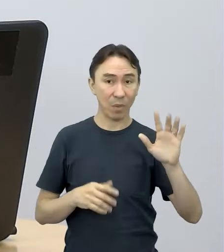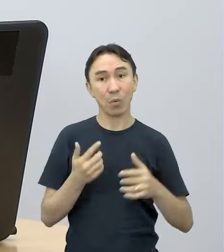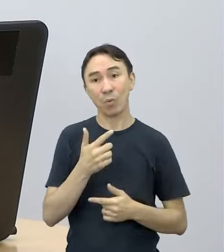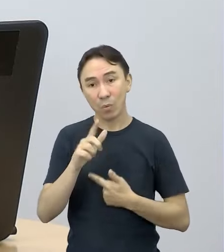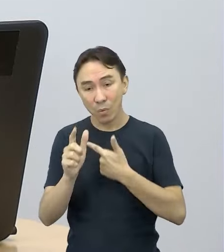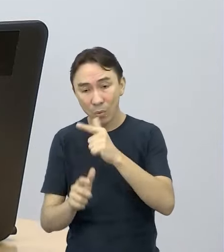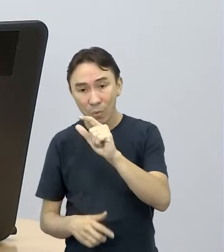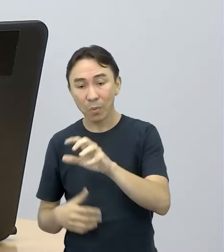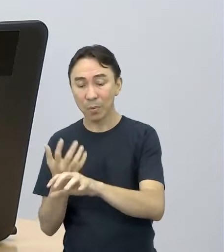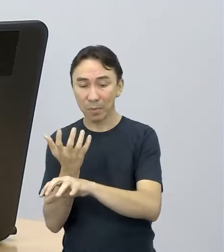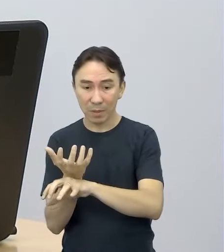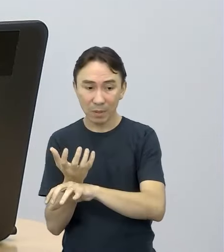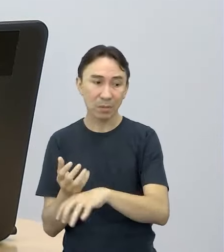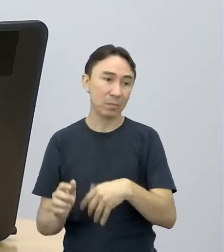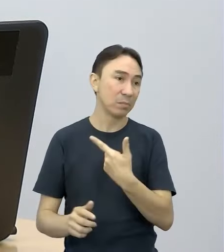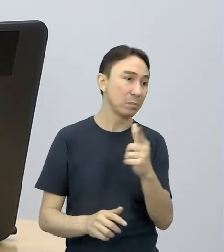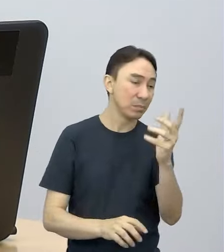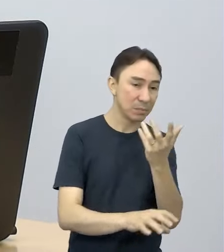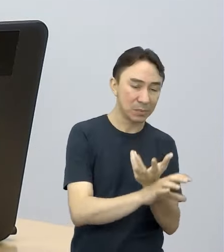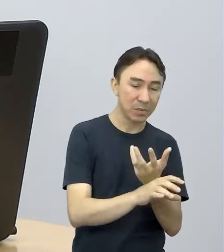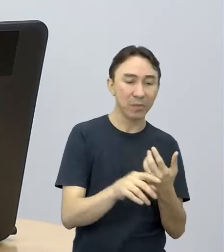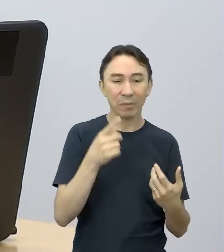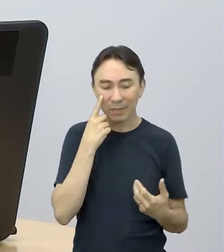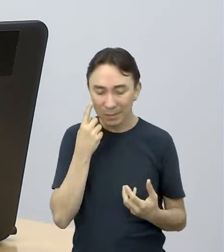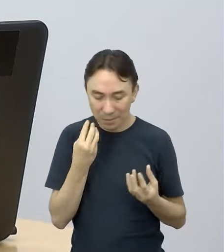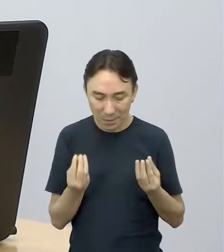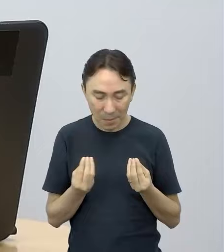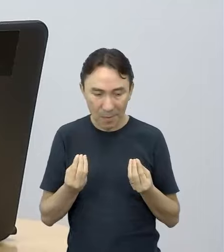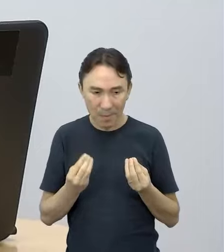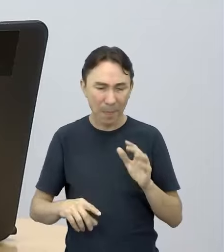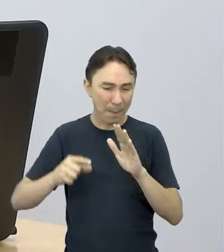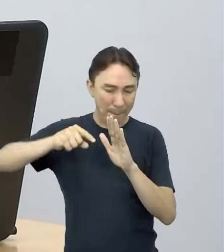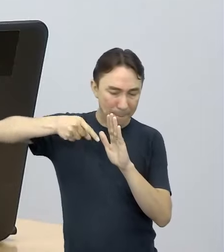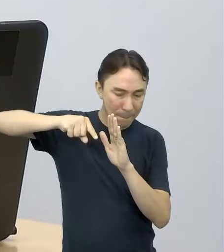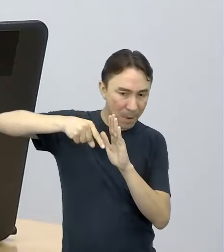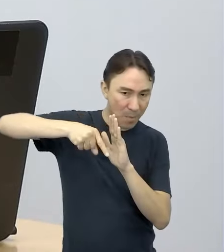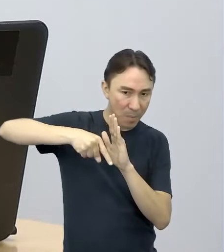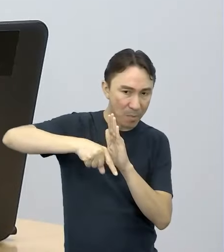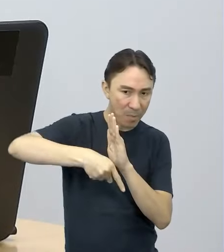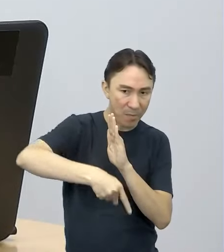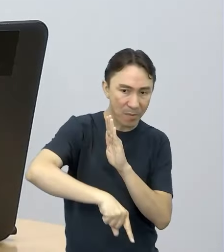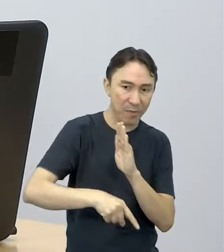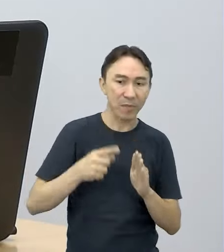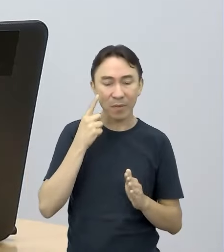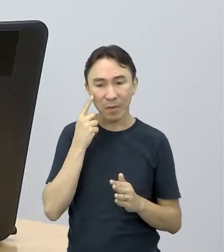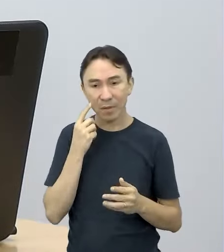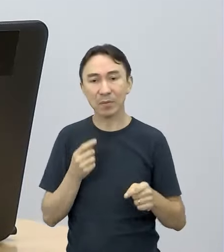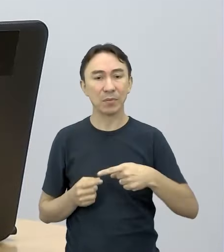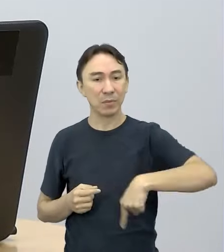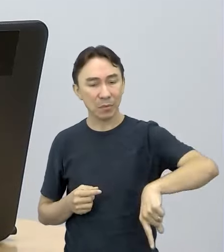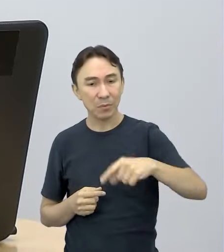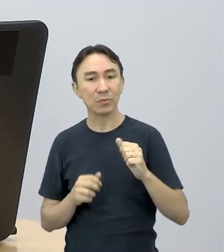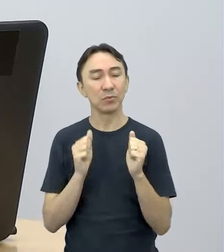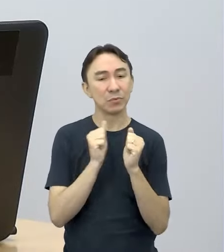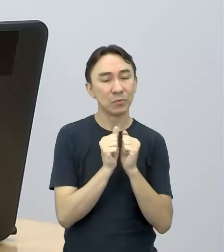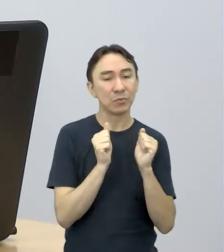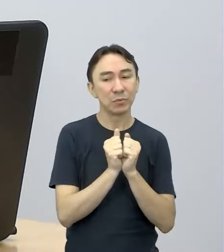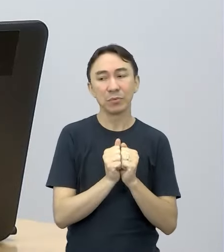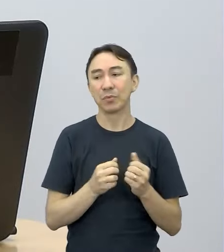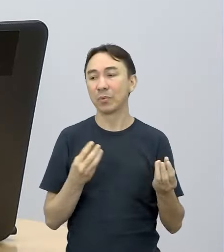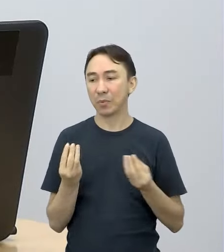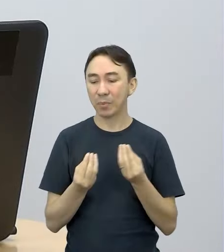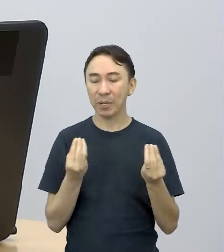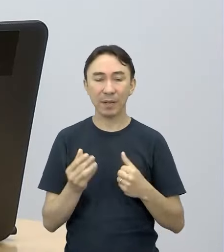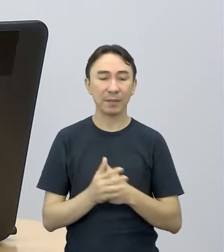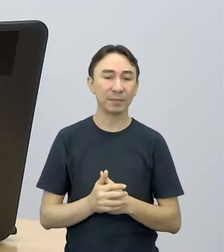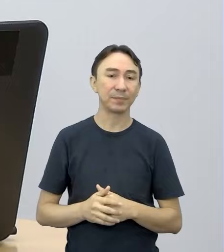aprofundar a conversa para saber aonde a gente está indo, né, e de onde a gente está indo junto, né, de mão dada, né, para que